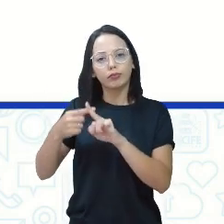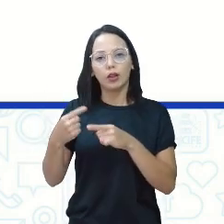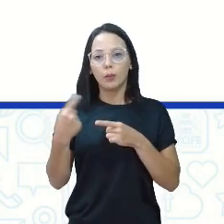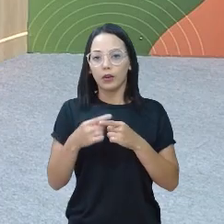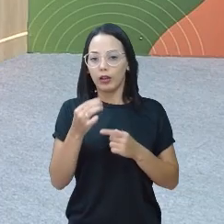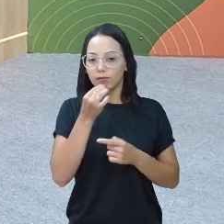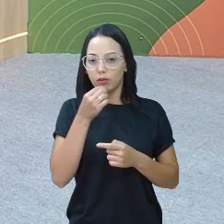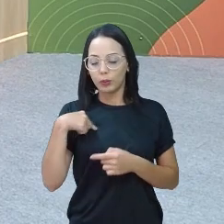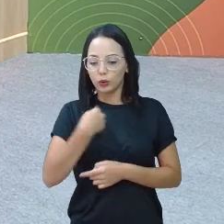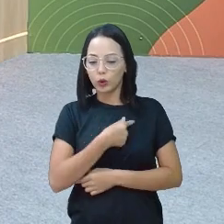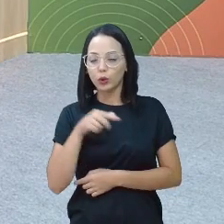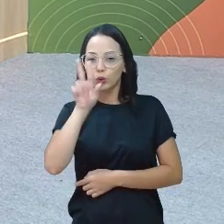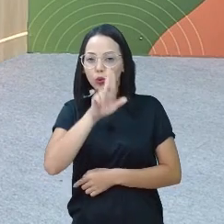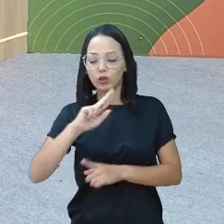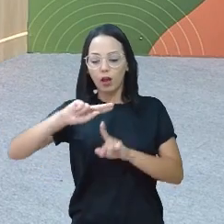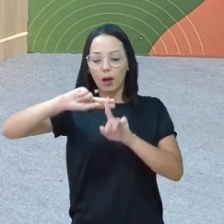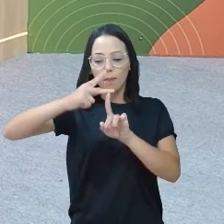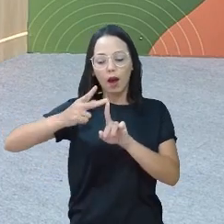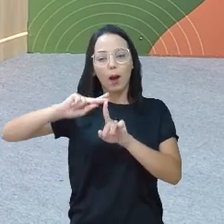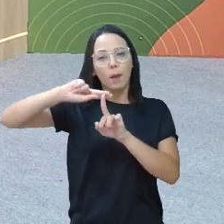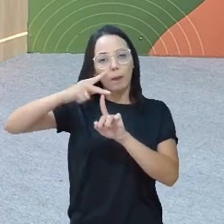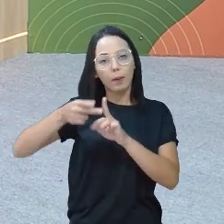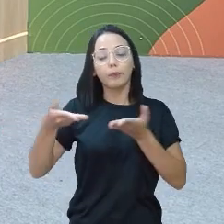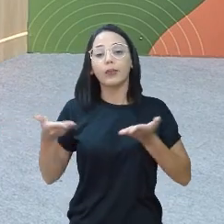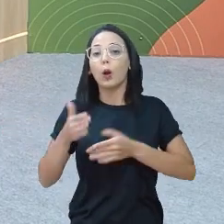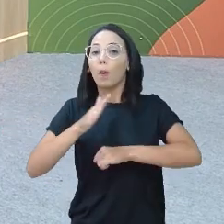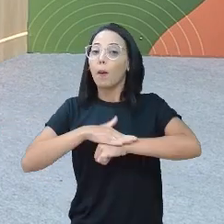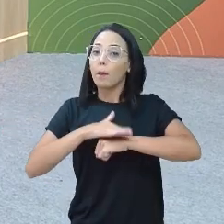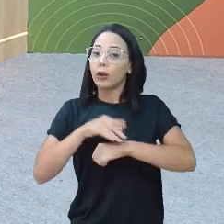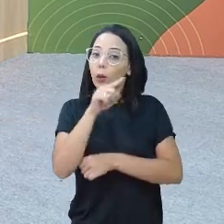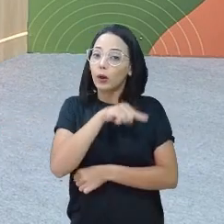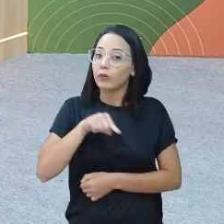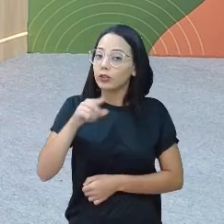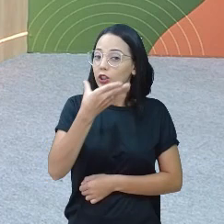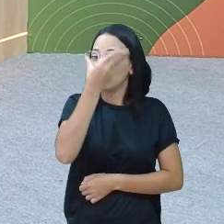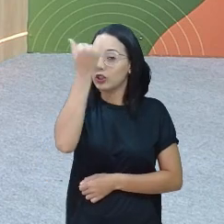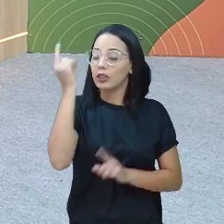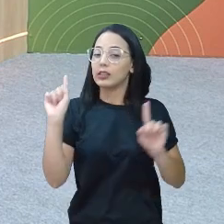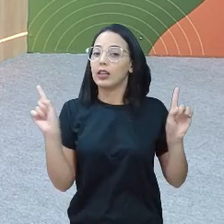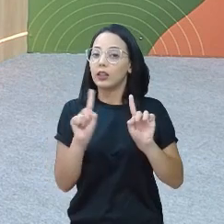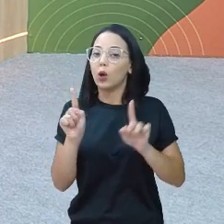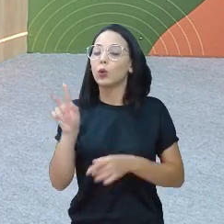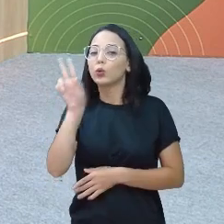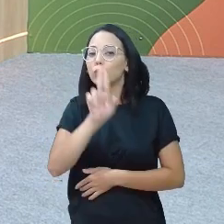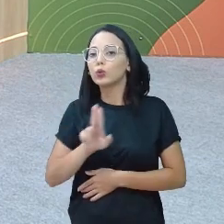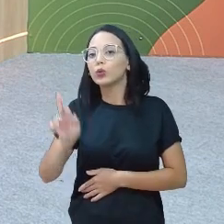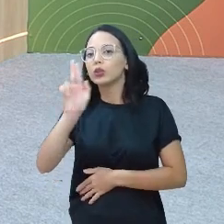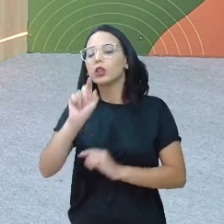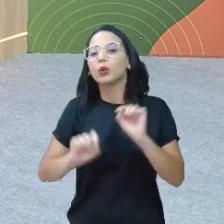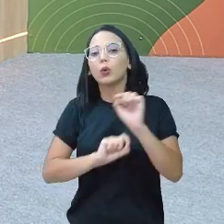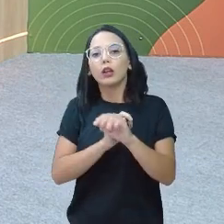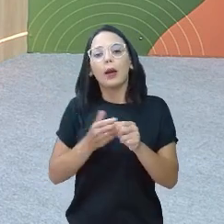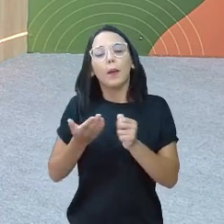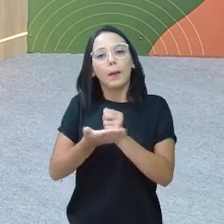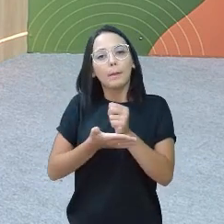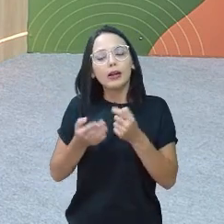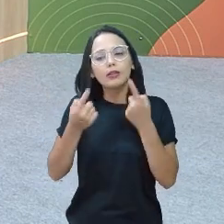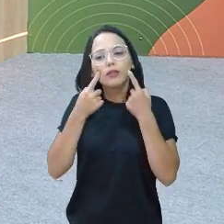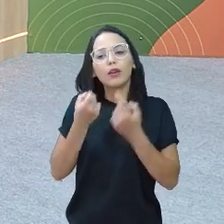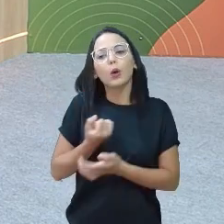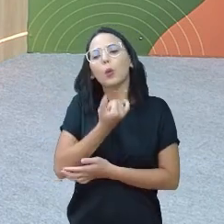com potência, tá certo? Nesse momento, para você não esquecer, a gente está utilizando um quadradinho como base e vai ver